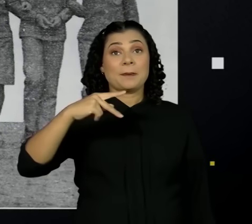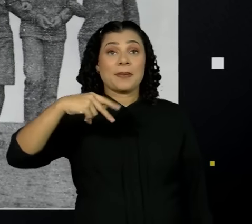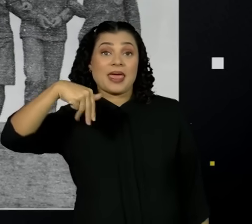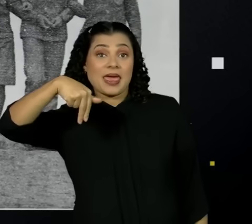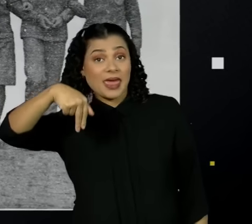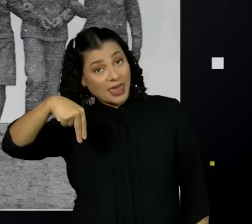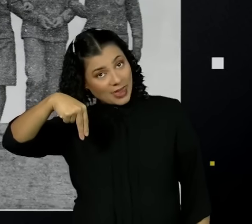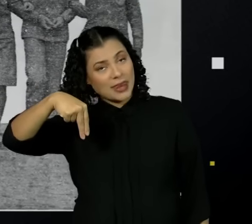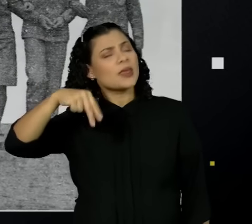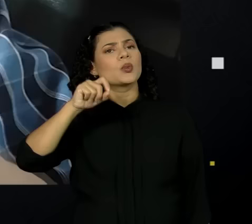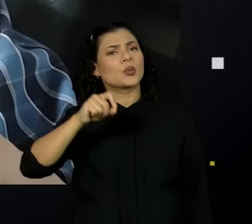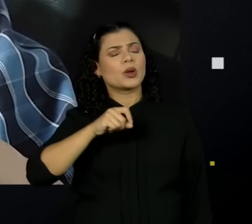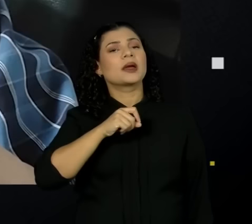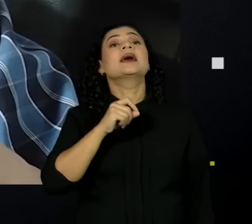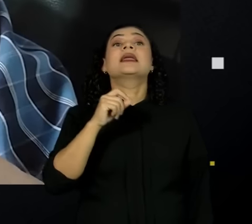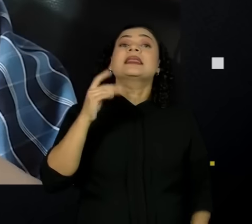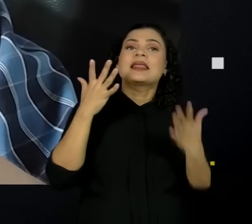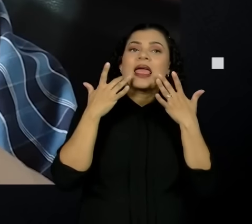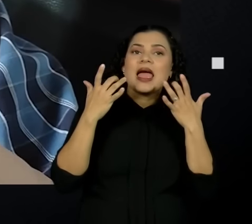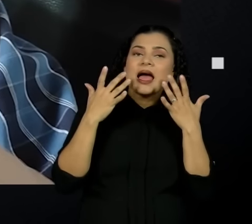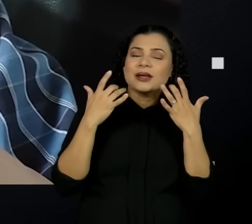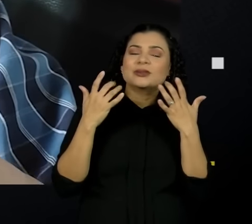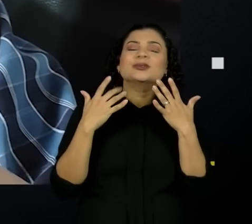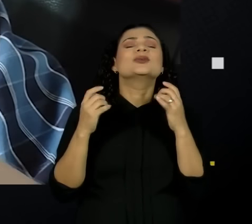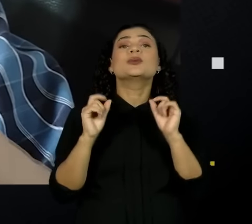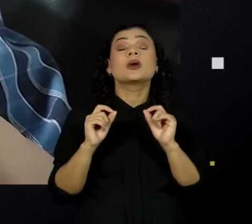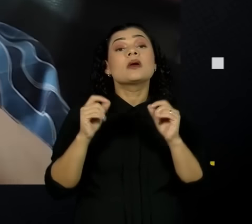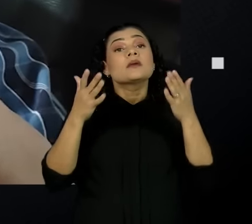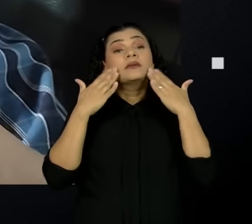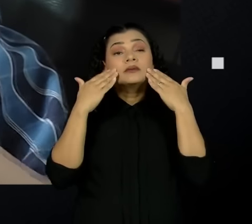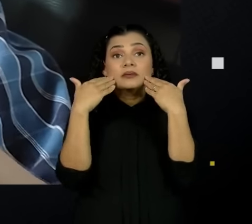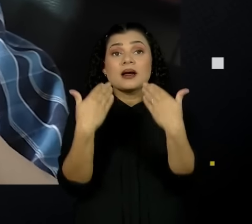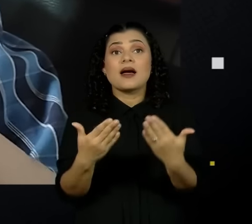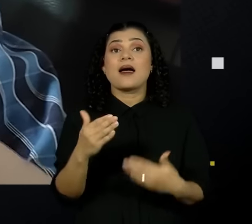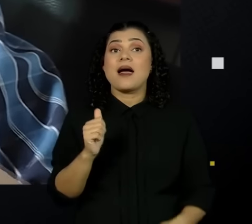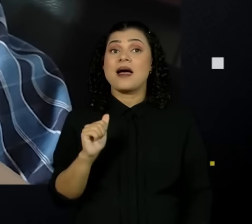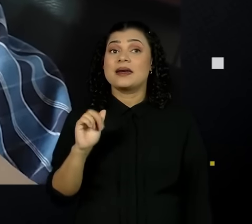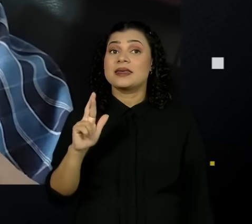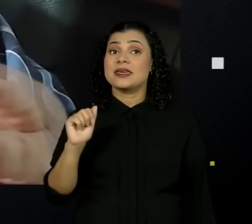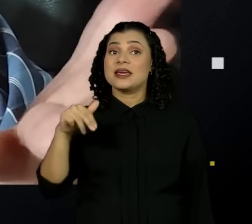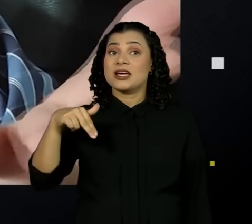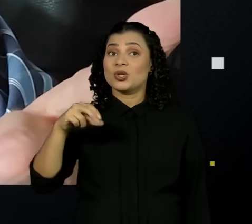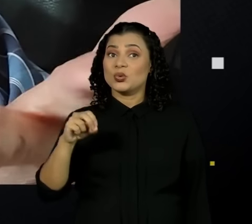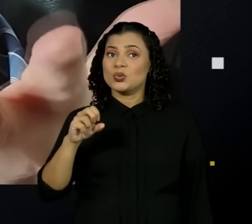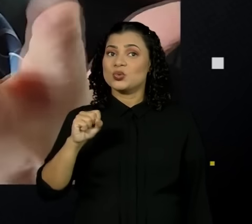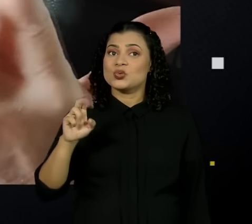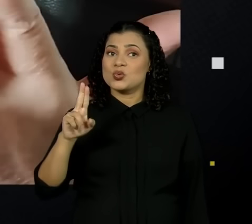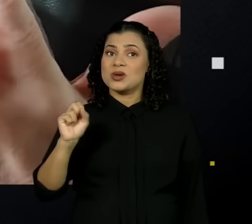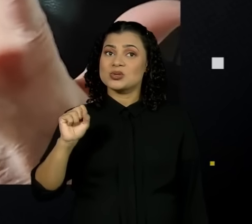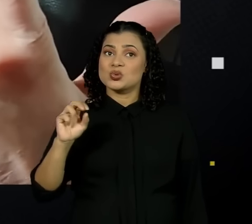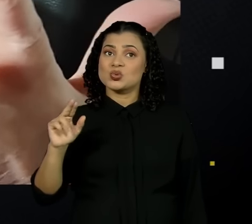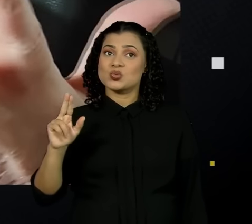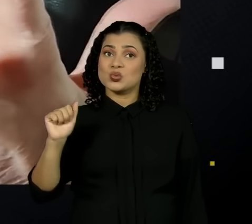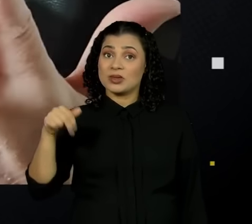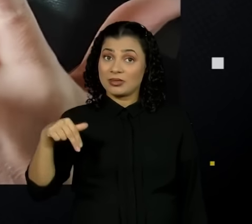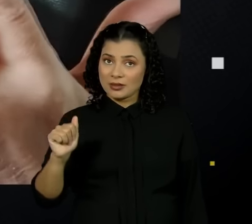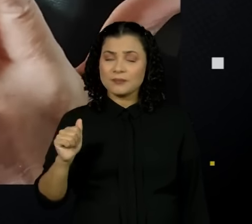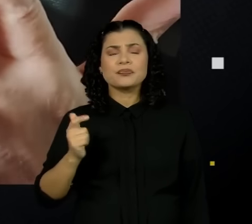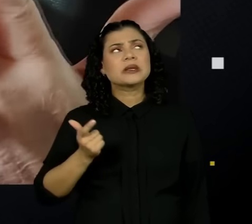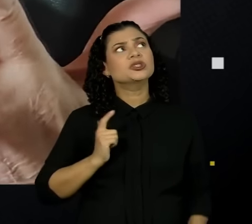Nacional, onde encenamos a peça do Ariano Suassuna, A Pena e a Lei. Eu tinha no elenco, por